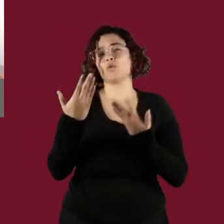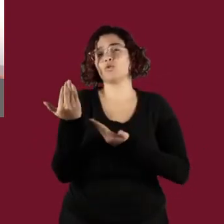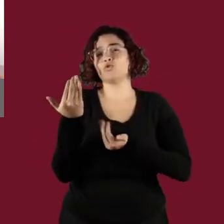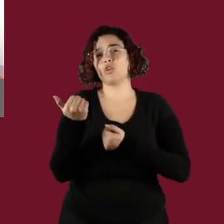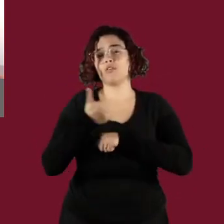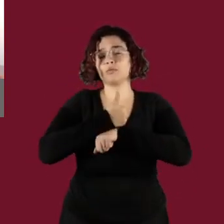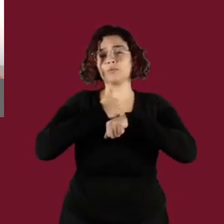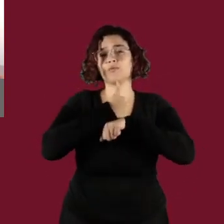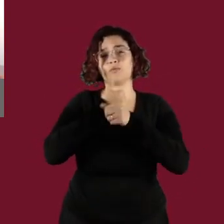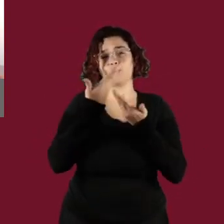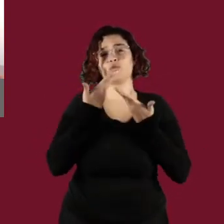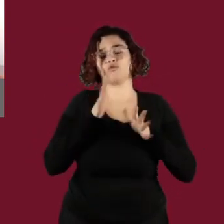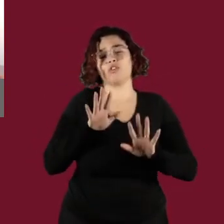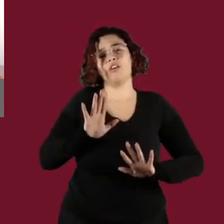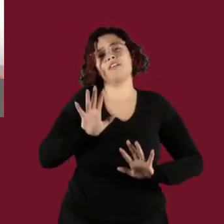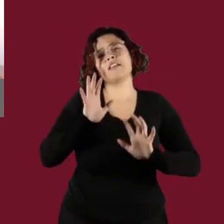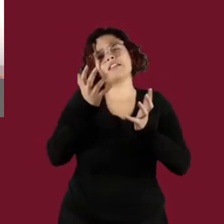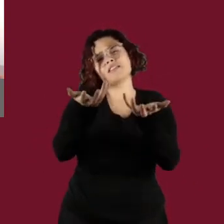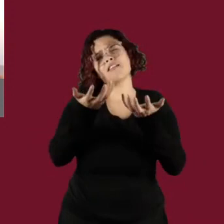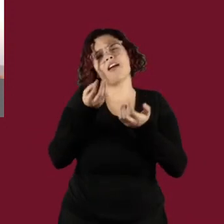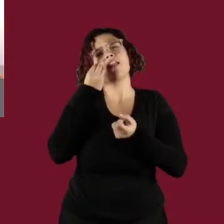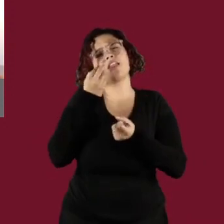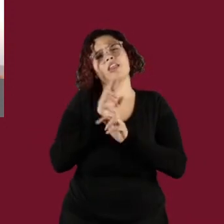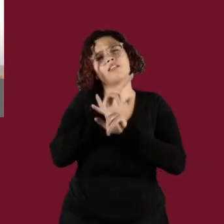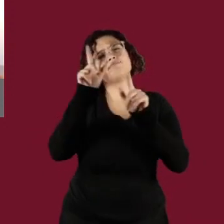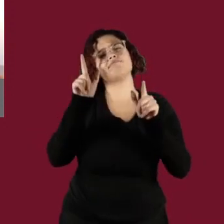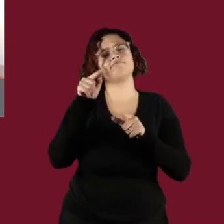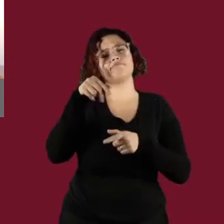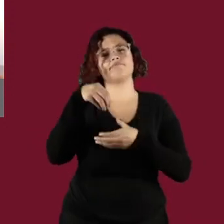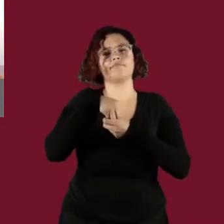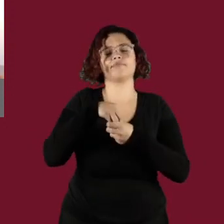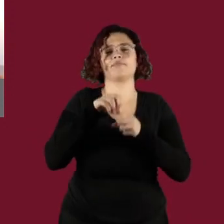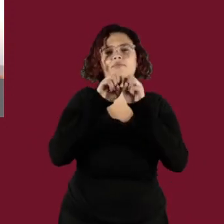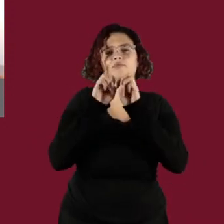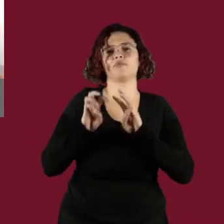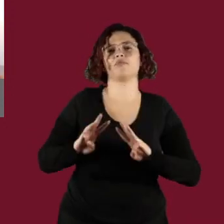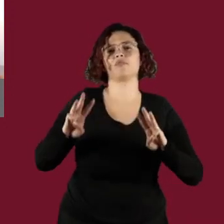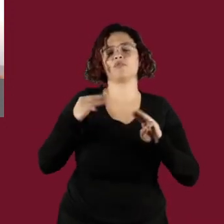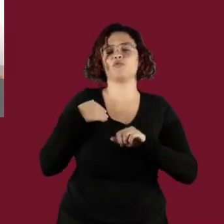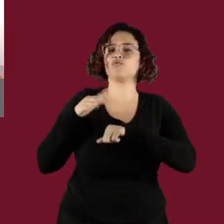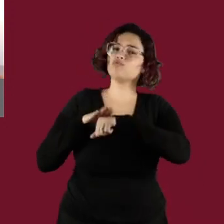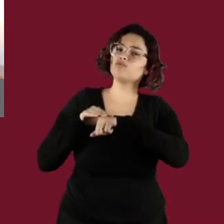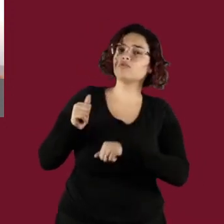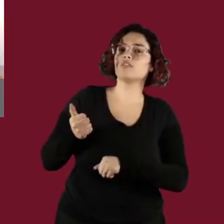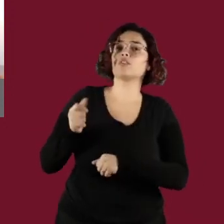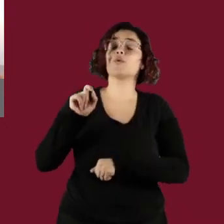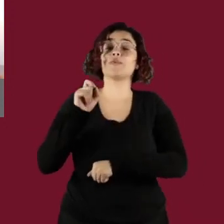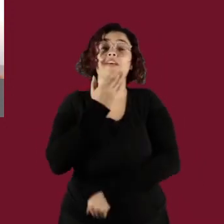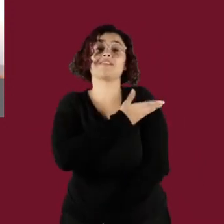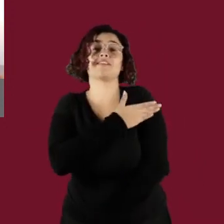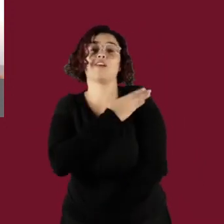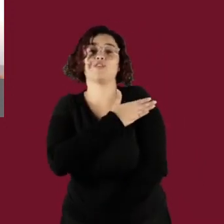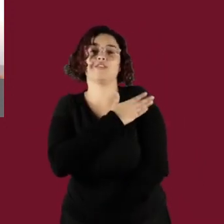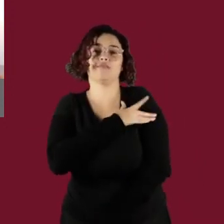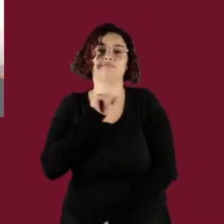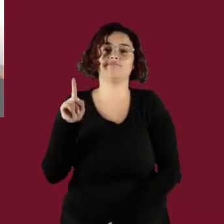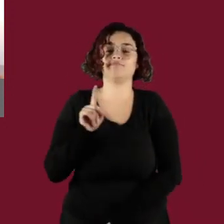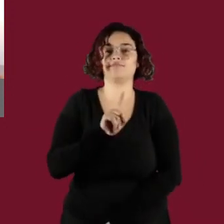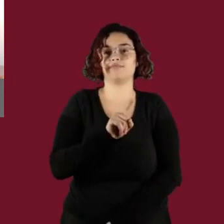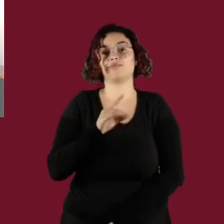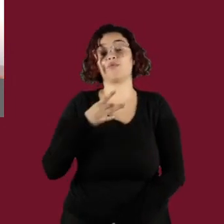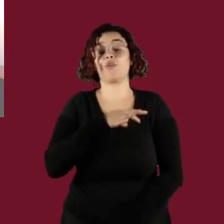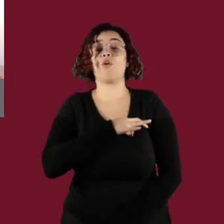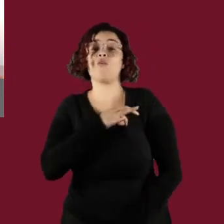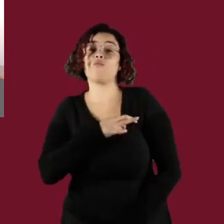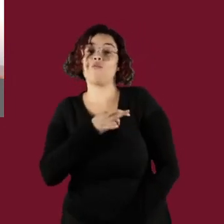mas gostariam de ter uma experiência na ONU, enfim, que vieram, e nós não chamávamos de estagiários, a gente chamava de voluntários,